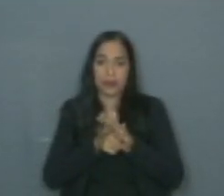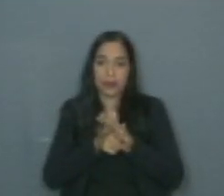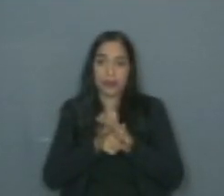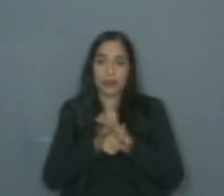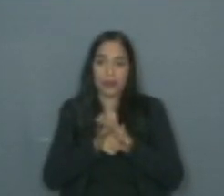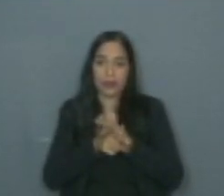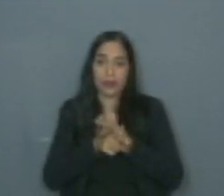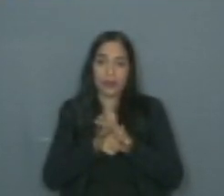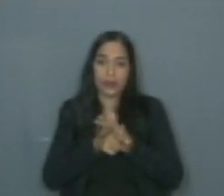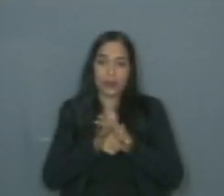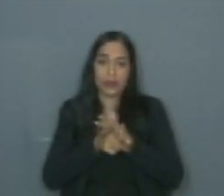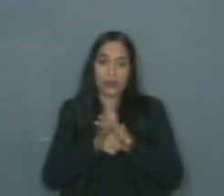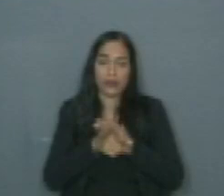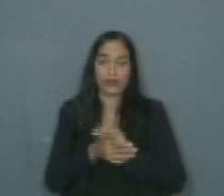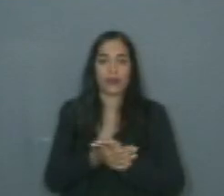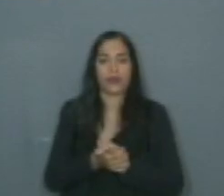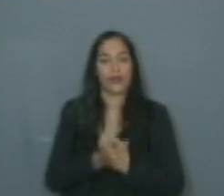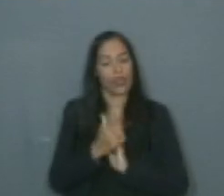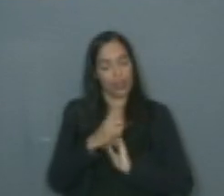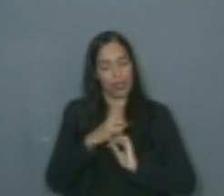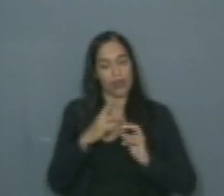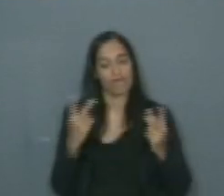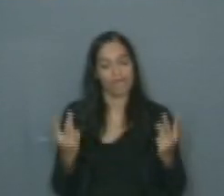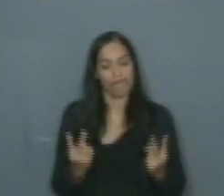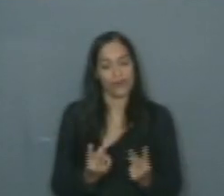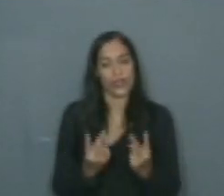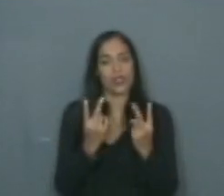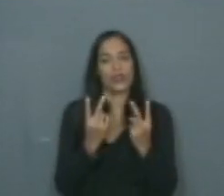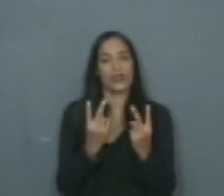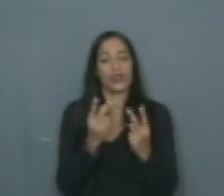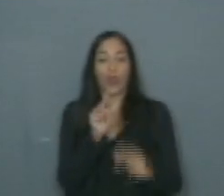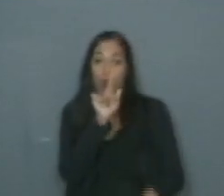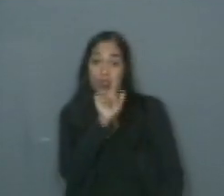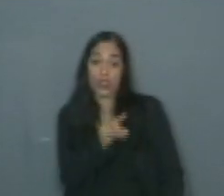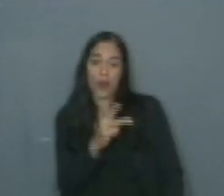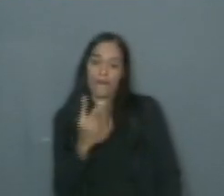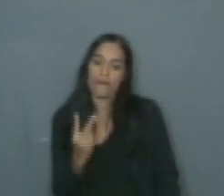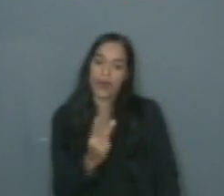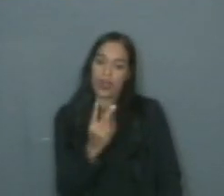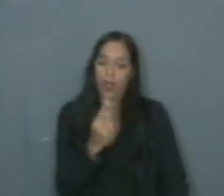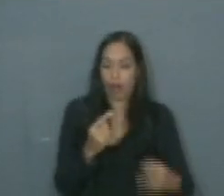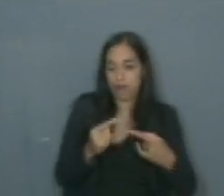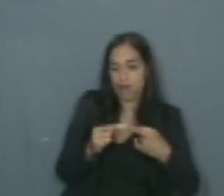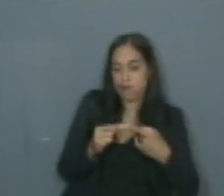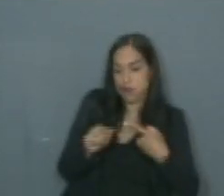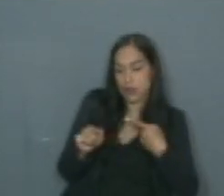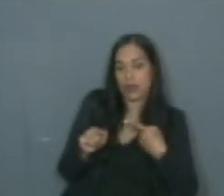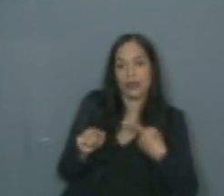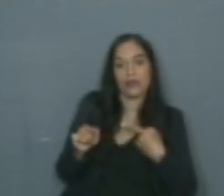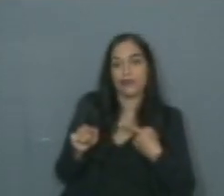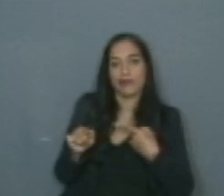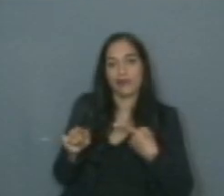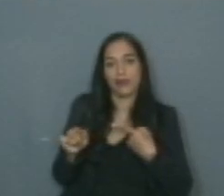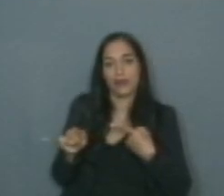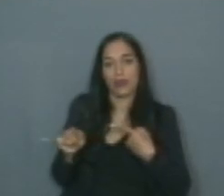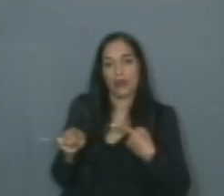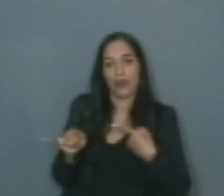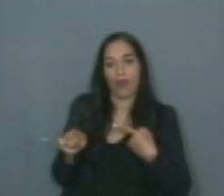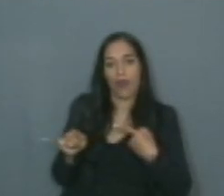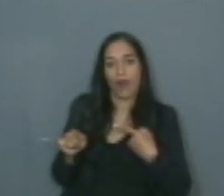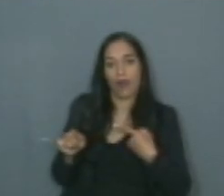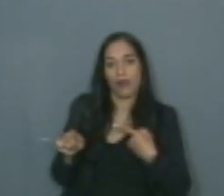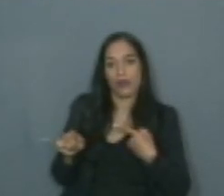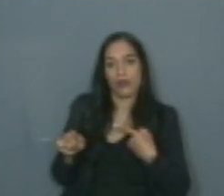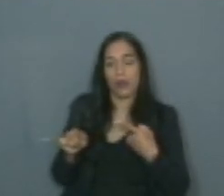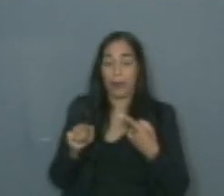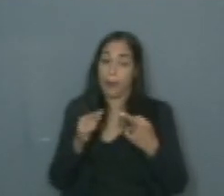assim. Claro, existem os valores. E aí, se o seu valor não bate com o valor do outro, pô, eu não vou andar com aquela pessoa porque